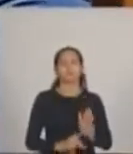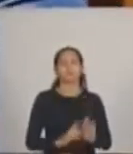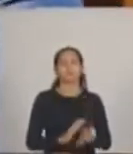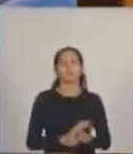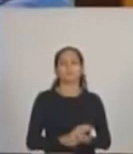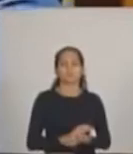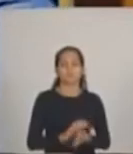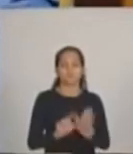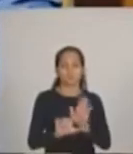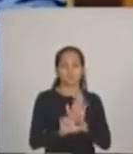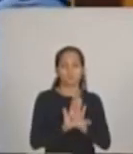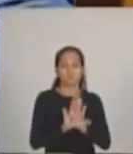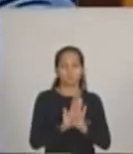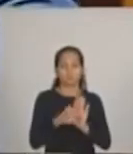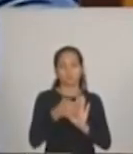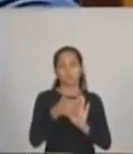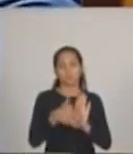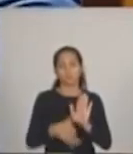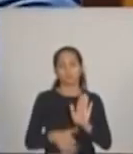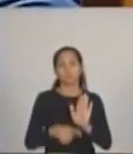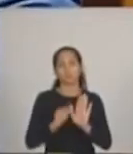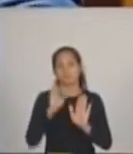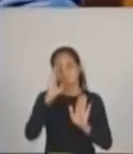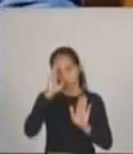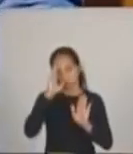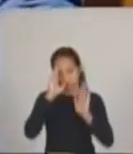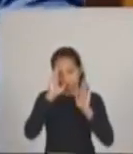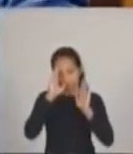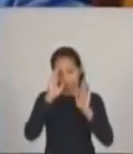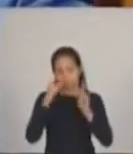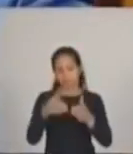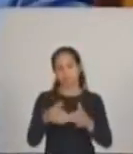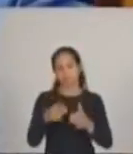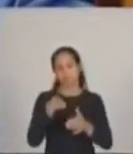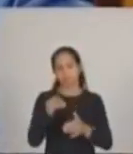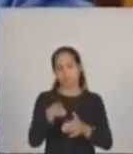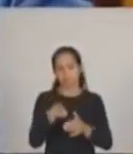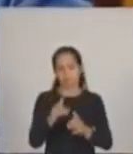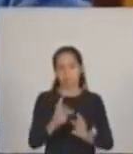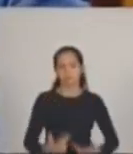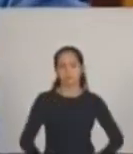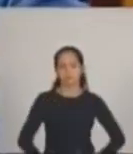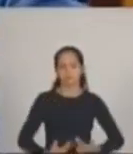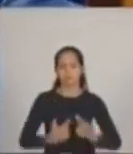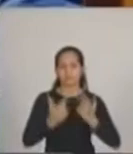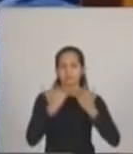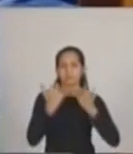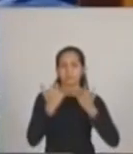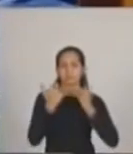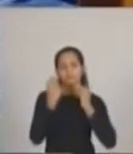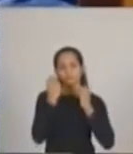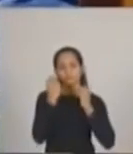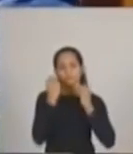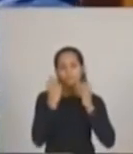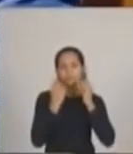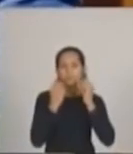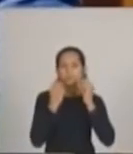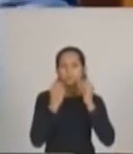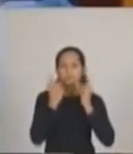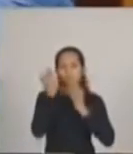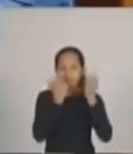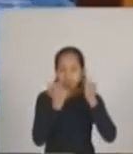de lei dispõe sobre a prioridade da oferta de cirurgia plástica reparadora no âmbito dos serviços